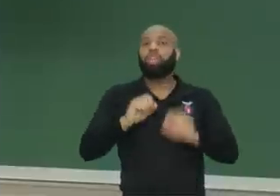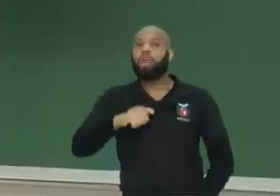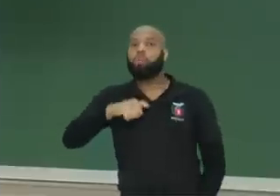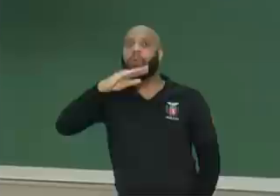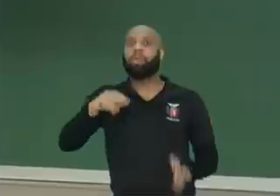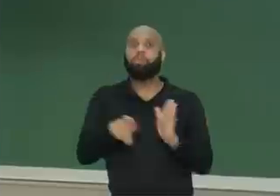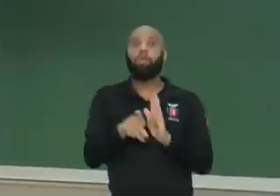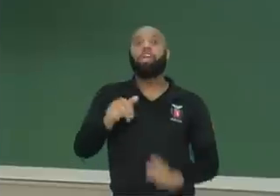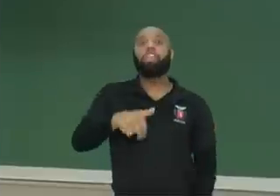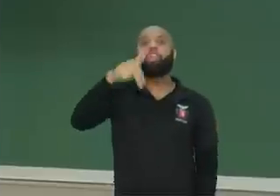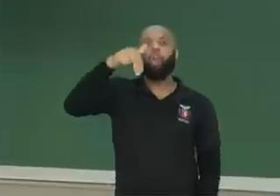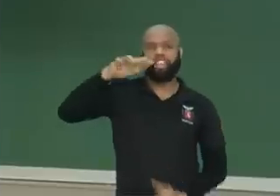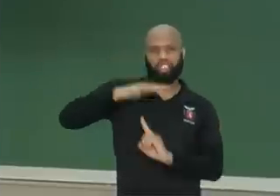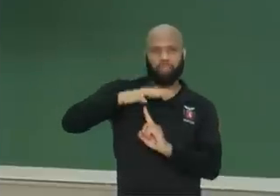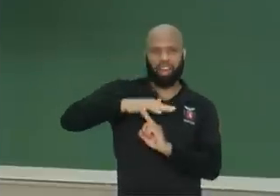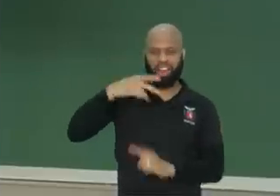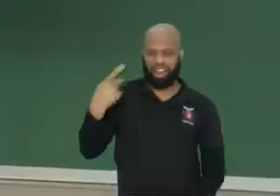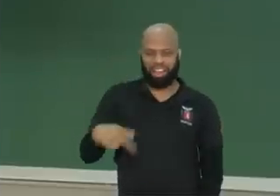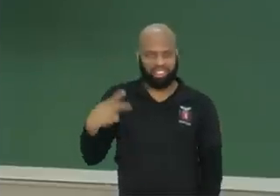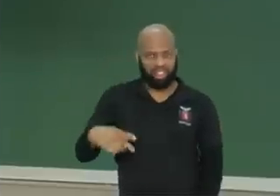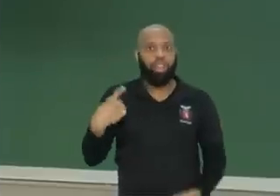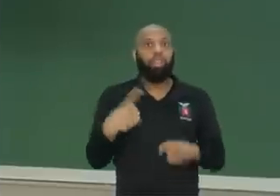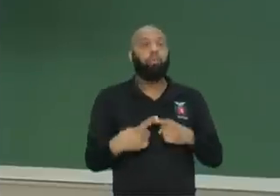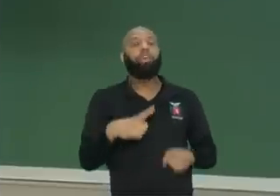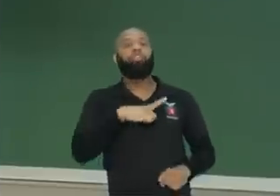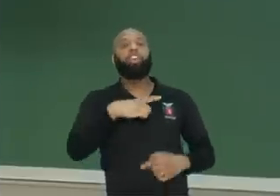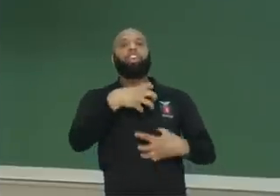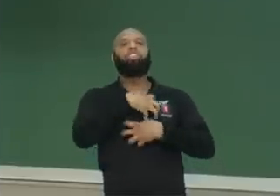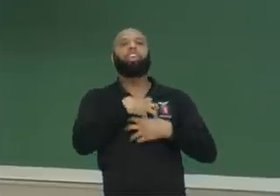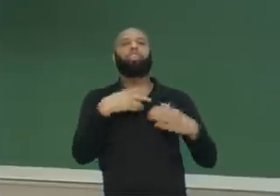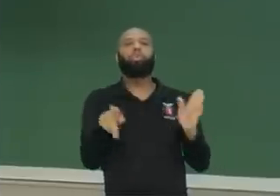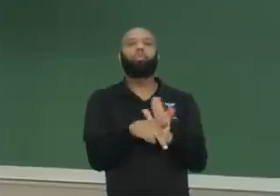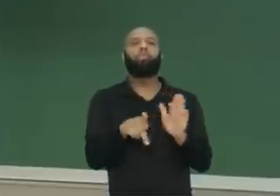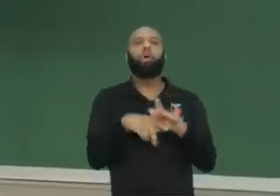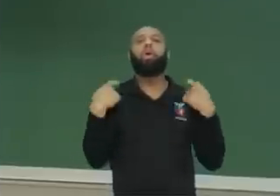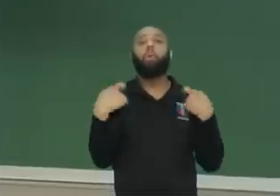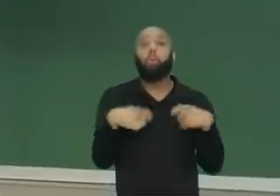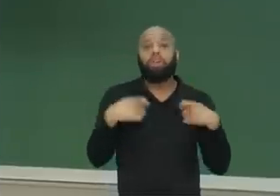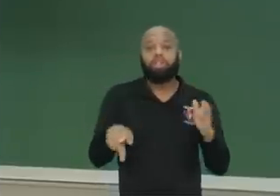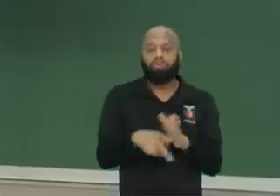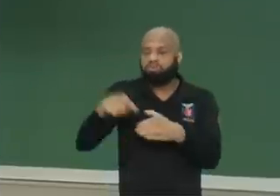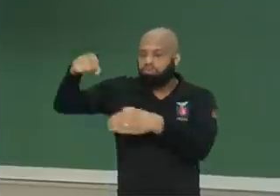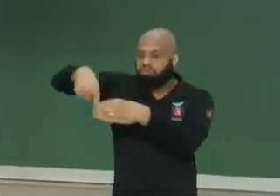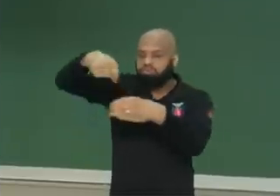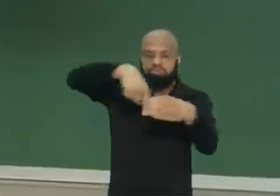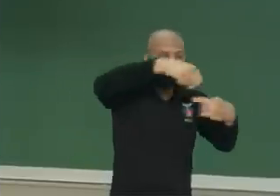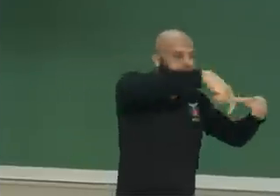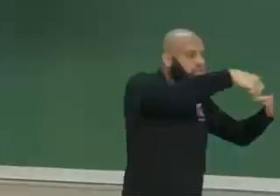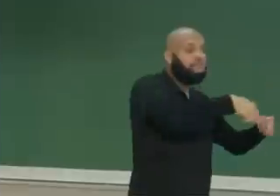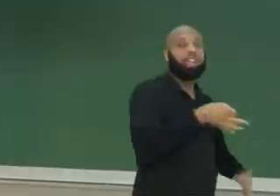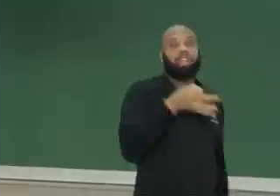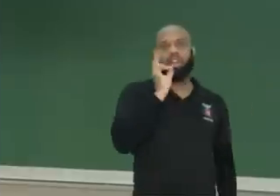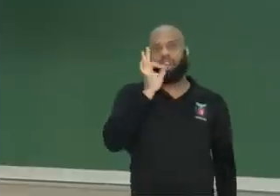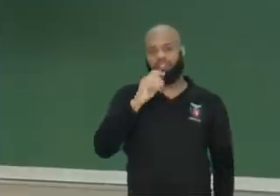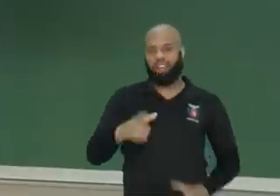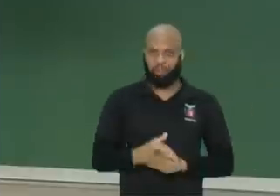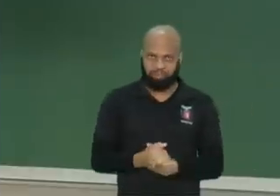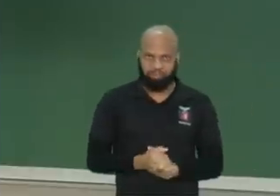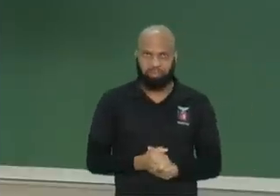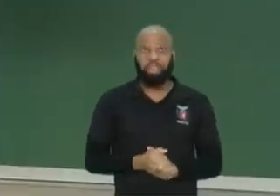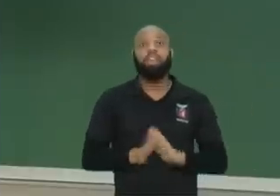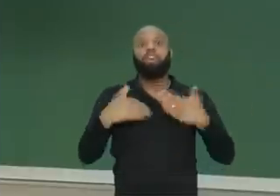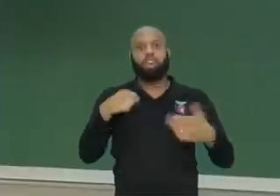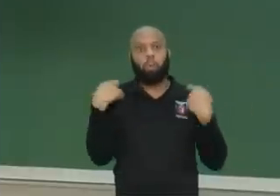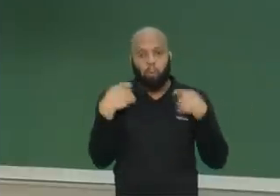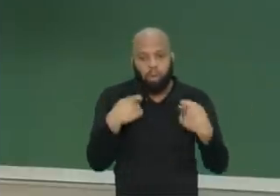região norte do estado do Paraná, devido às condições necessárias para o cultivo do café. Então nós vimos que